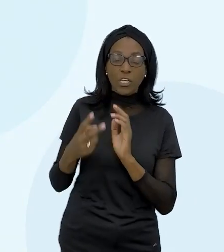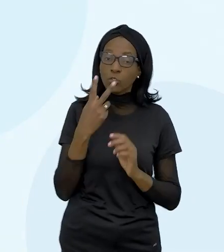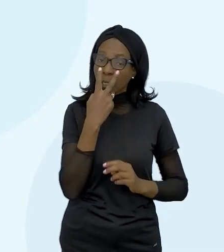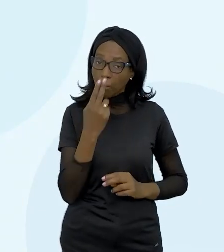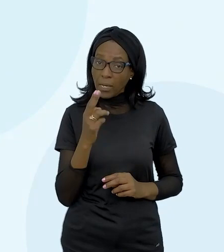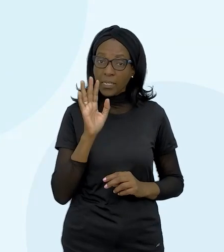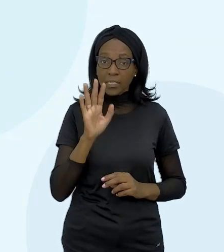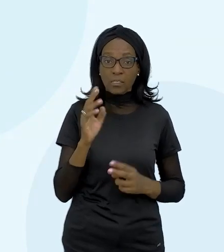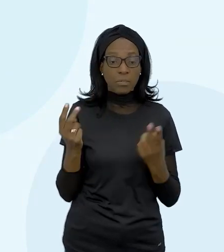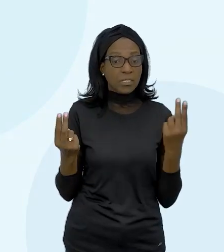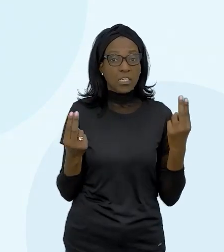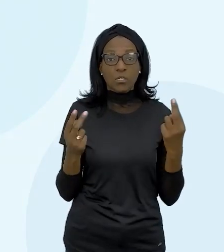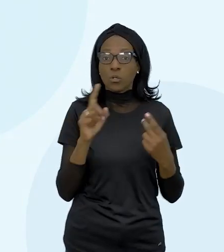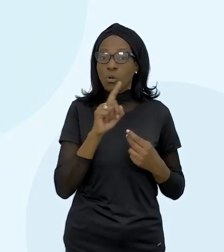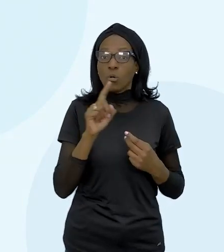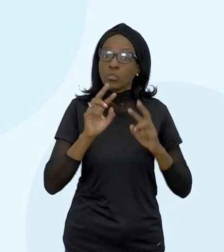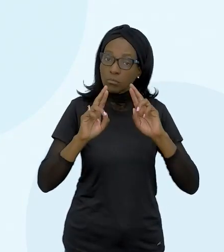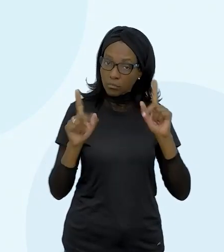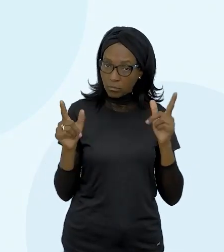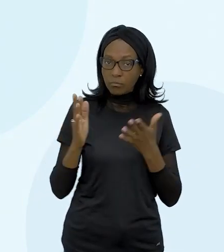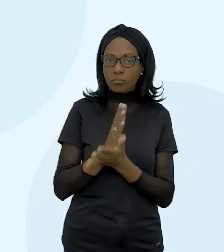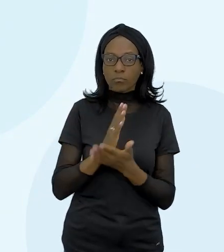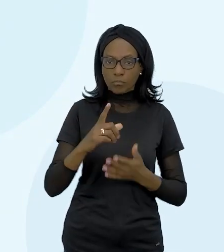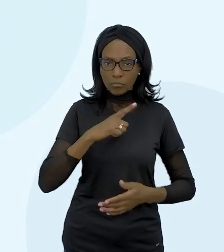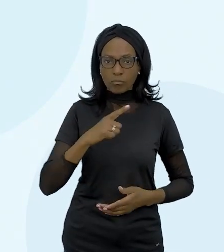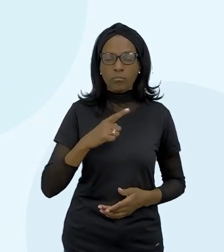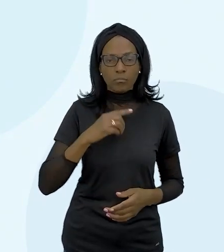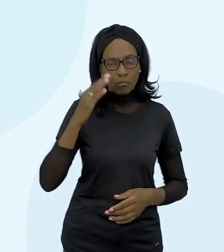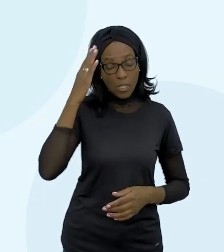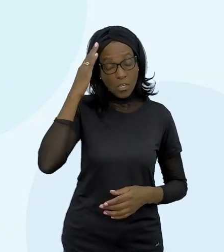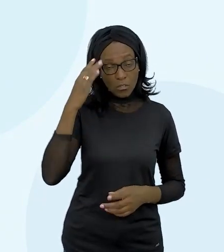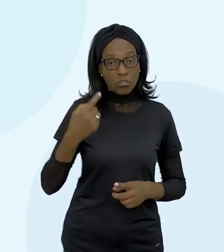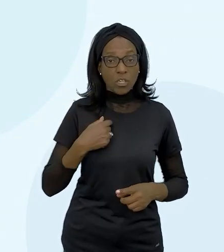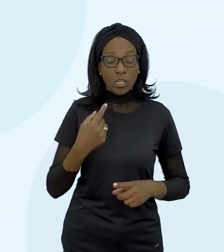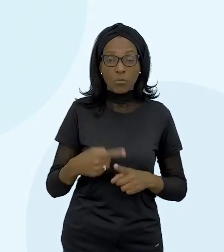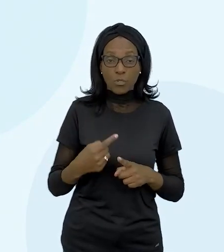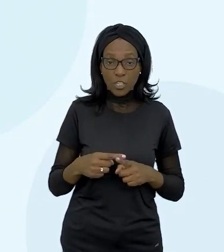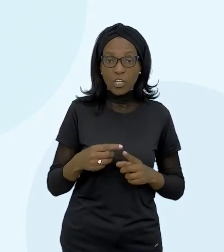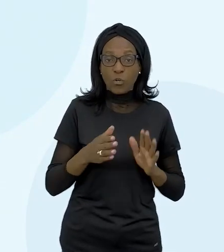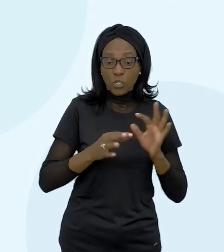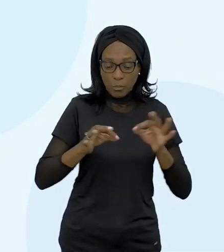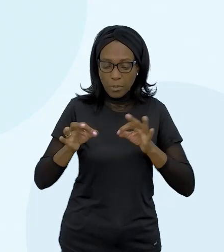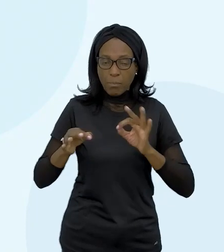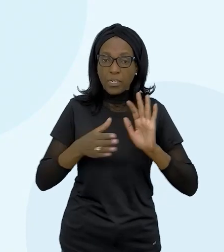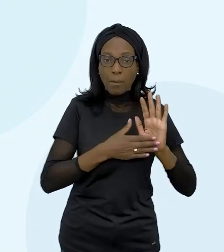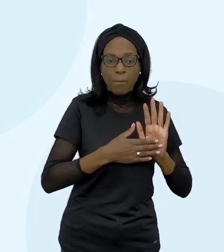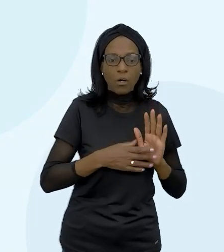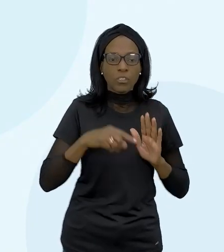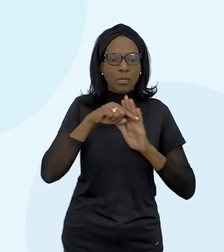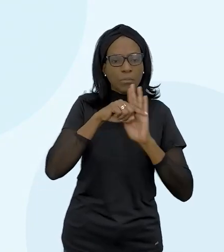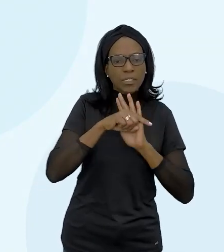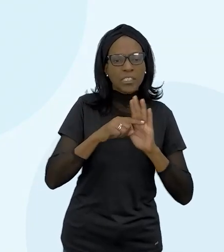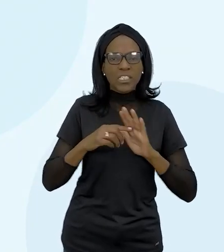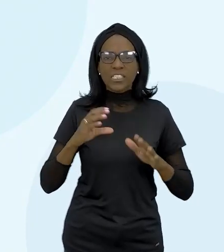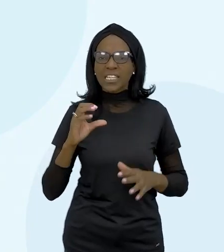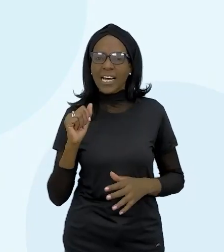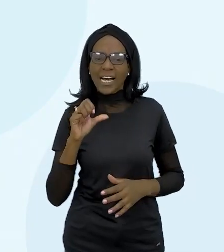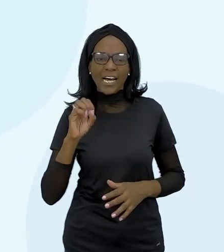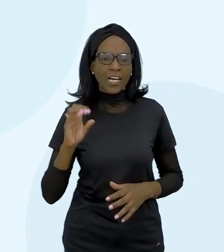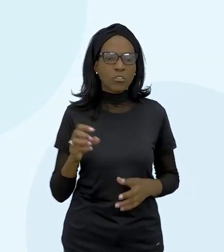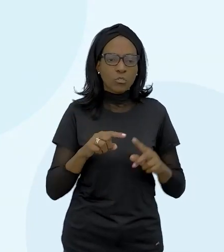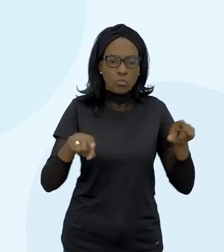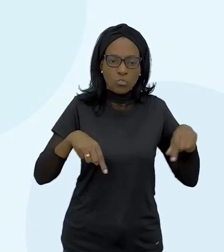algumas diferenciações. Eu sei porque eu que estava fazendo essa pauta. Estudo de caso, sala de aula